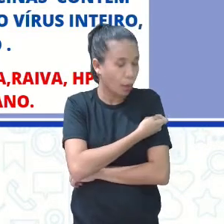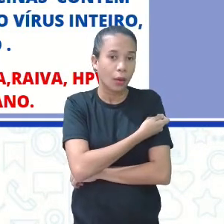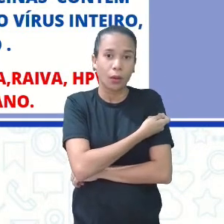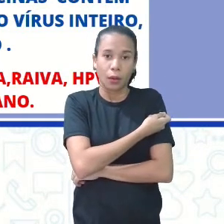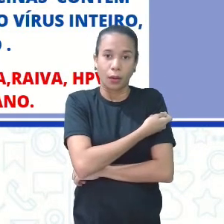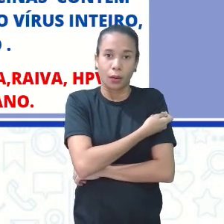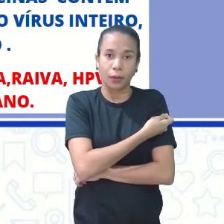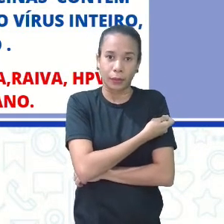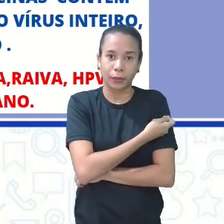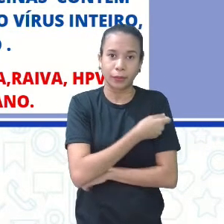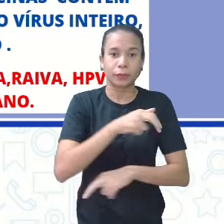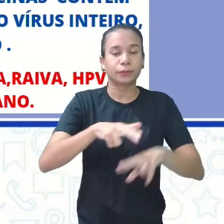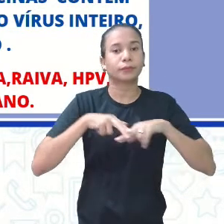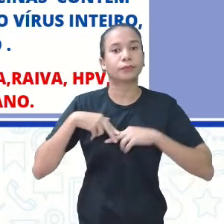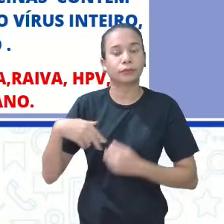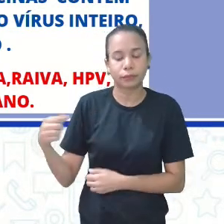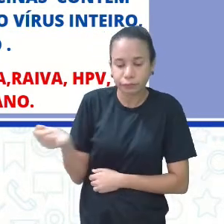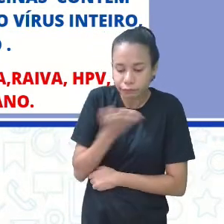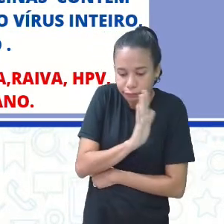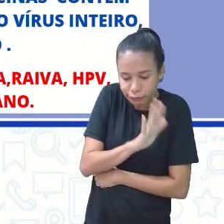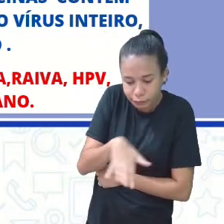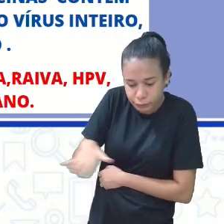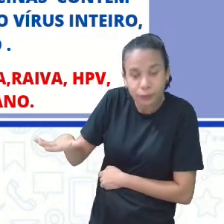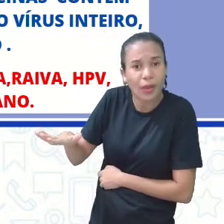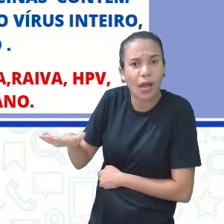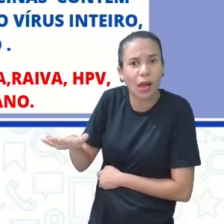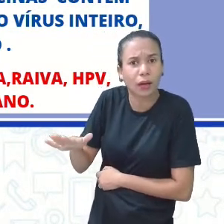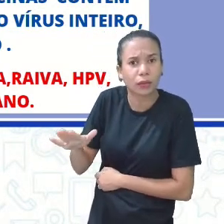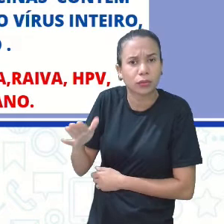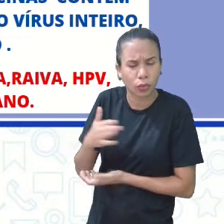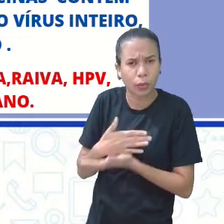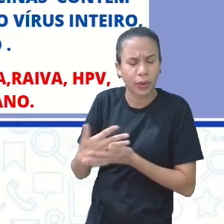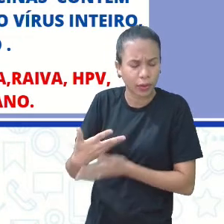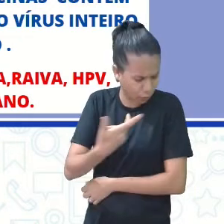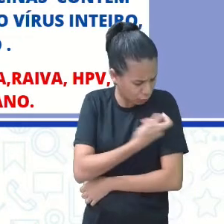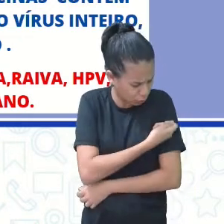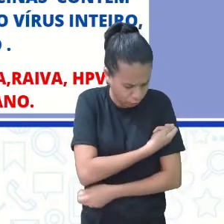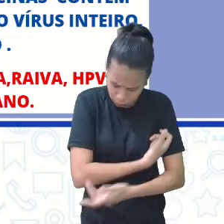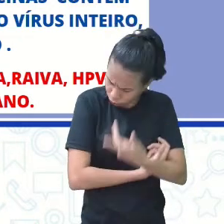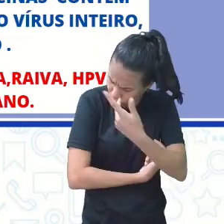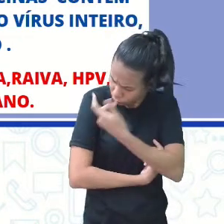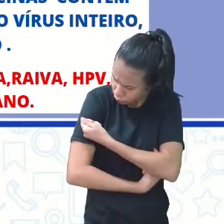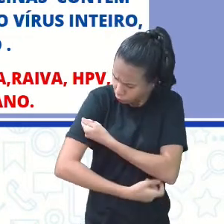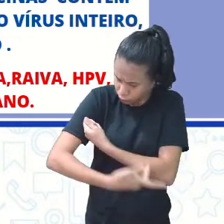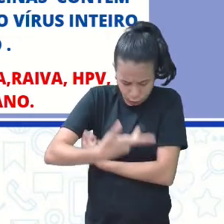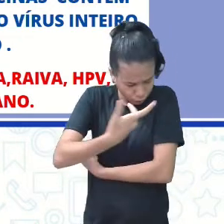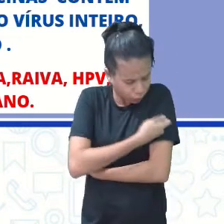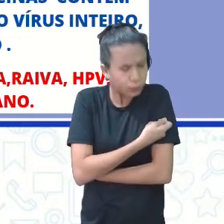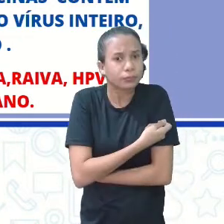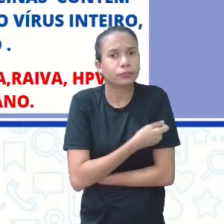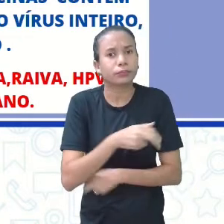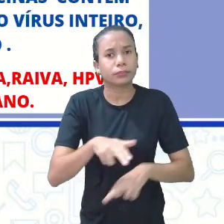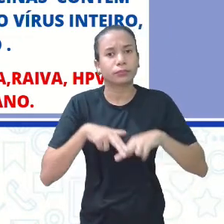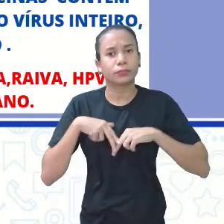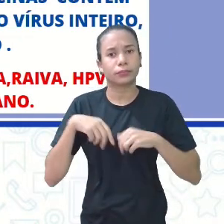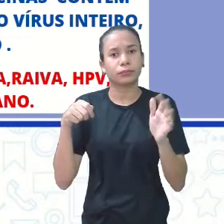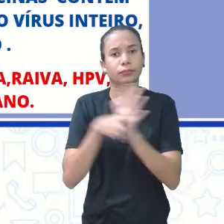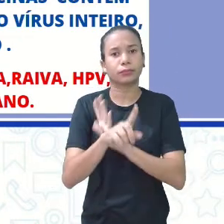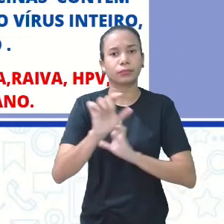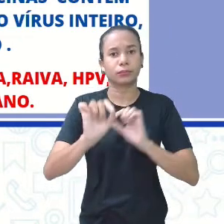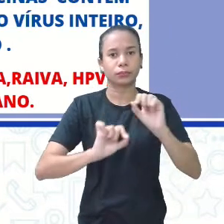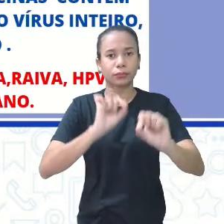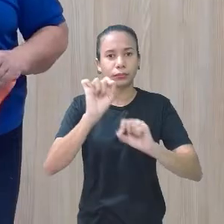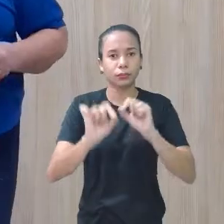Gente, desde bem novinhos, todos nós já começamos a tomar vacina. Por isso que às vezes eu fico perguntando, por que é que